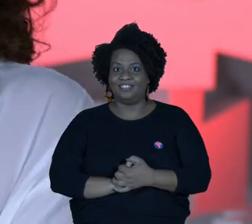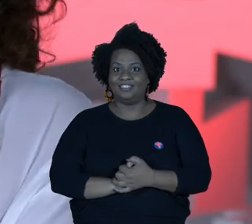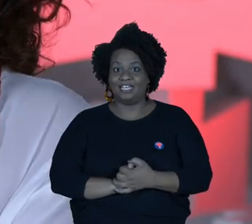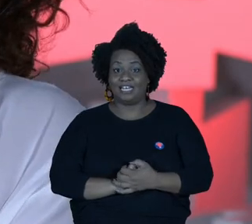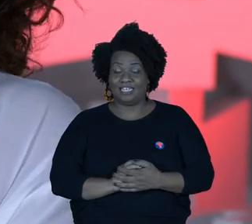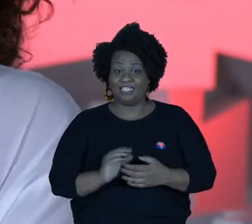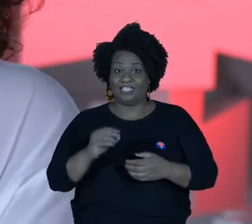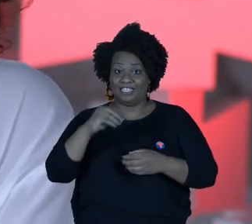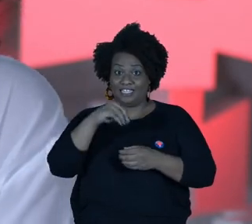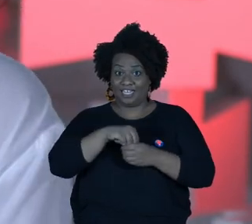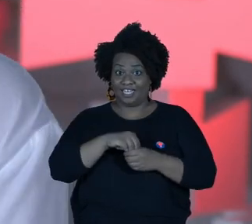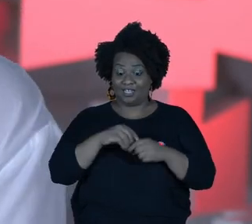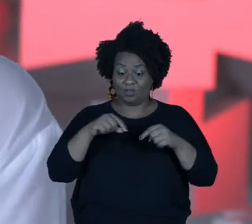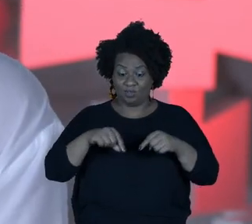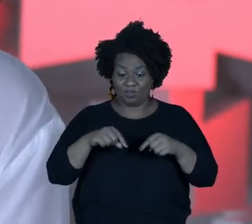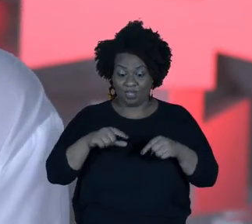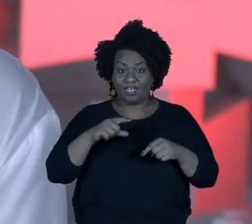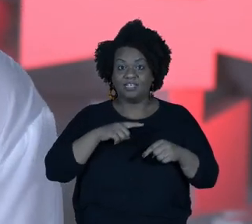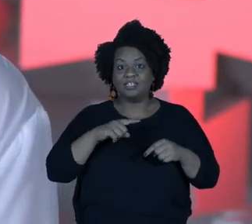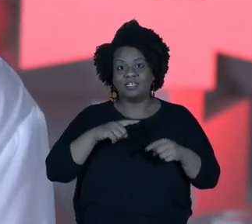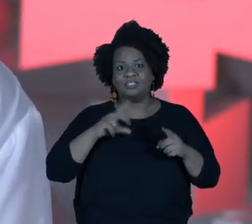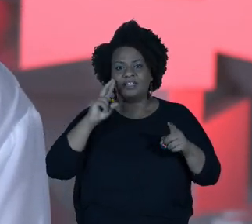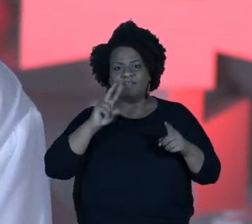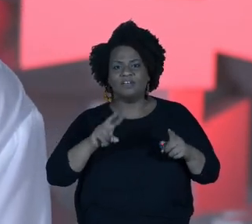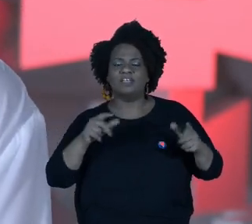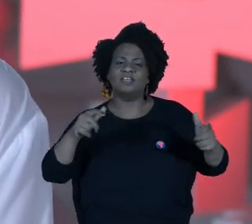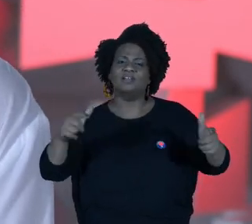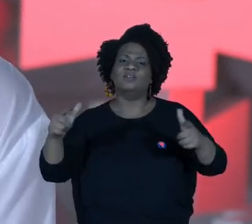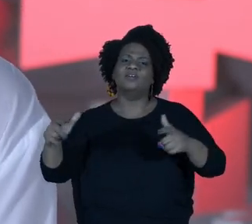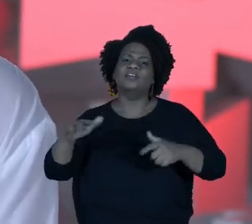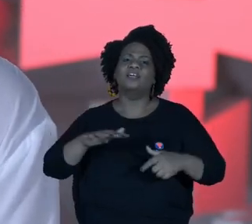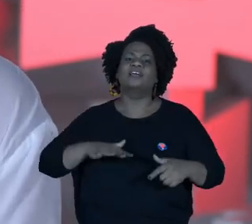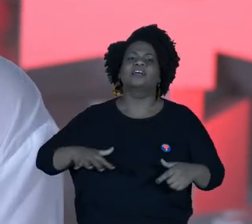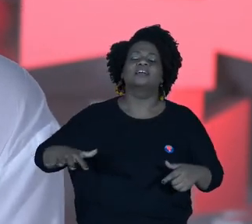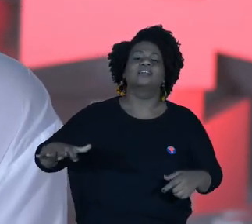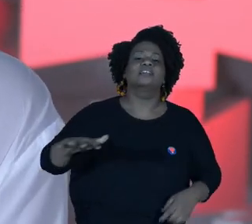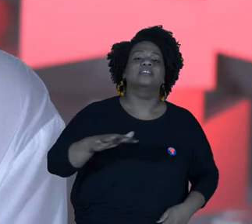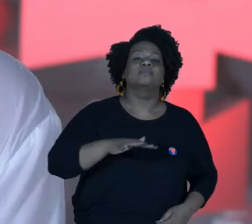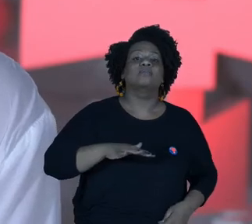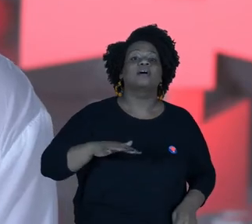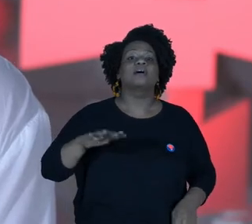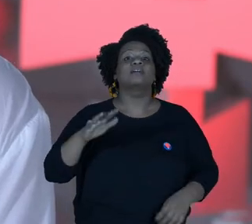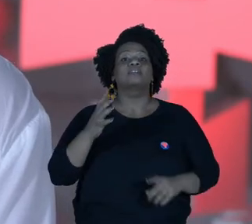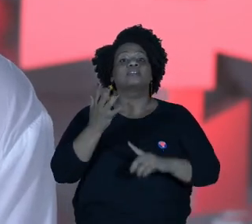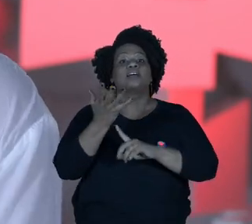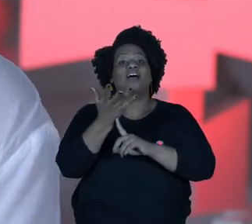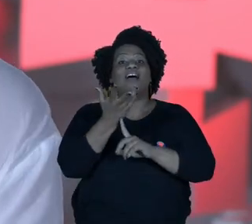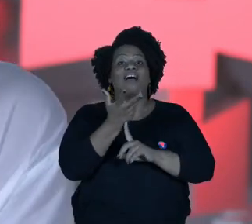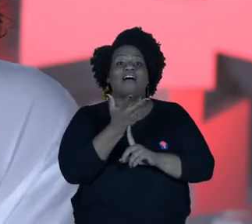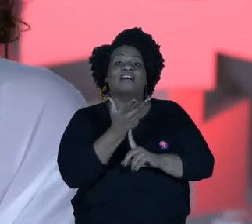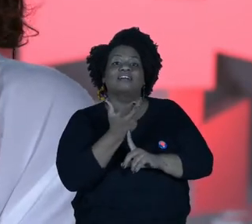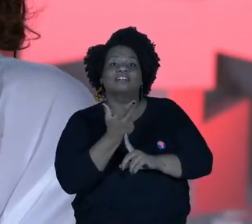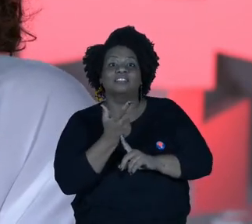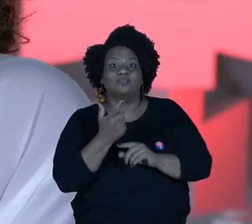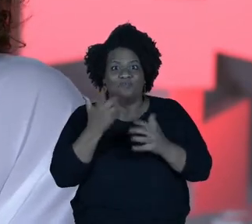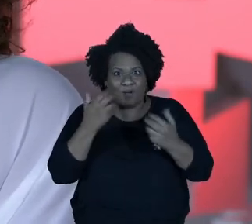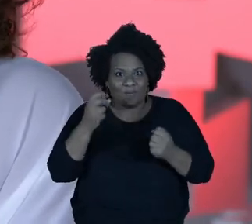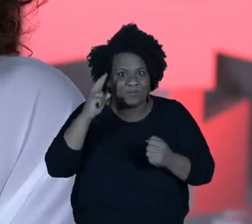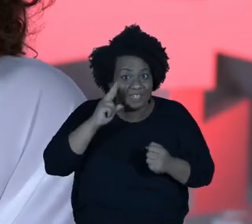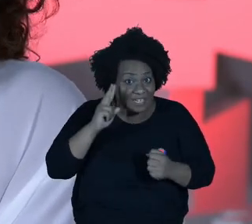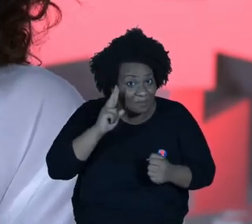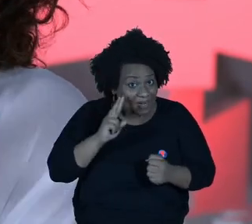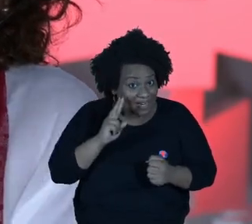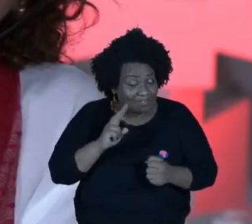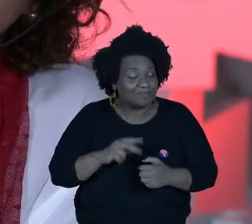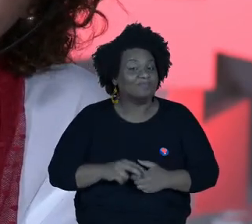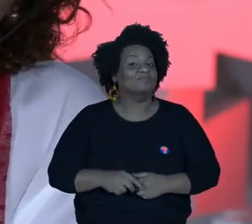dentro dessa perspectiva espacial da arte contemporânea, vou recapitular.